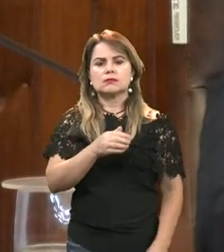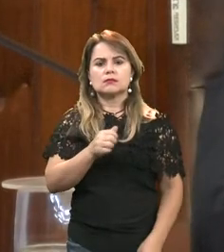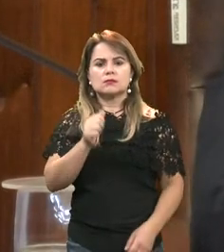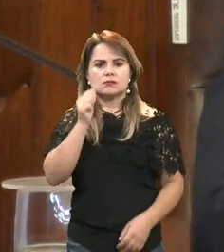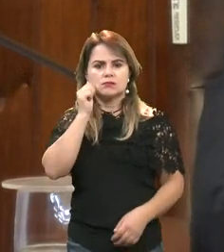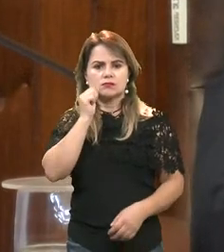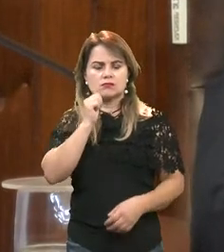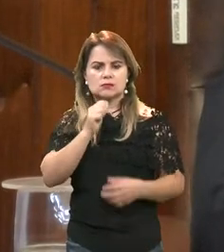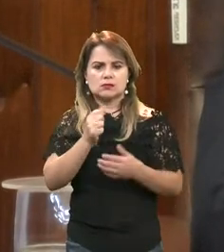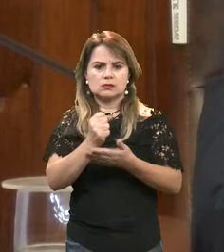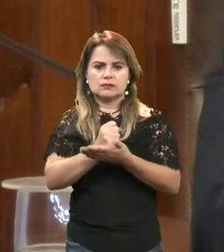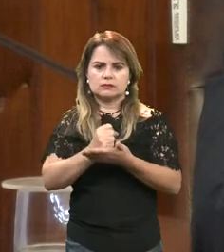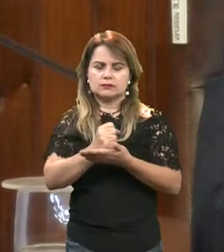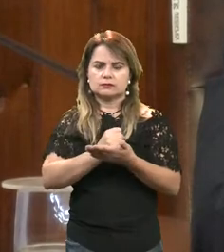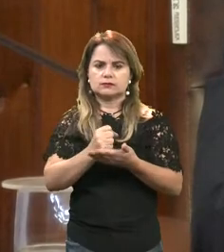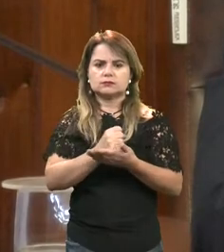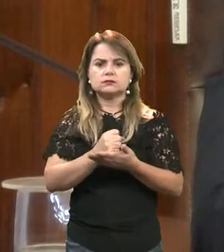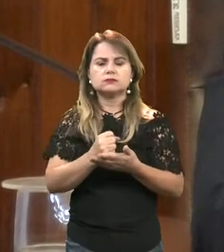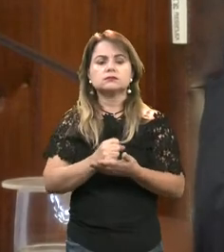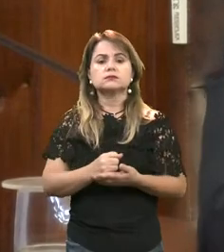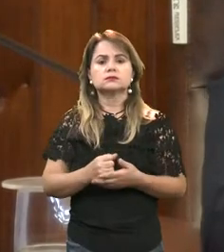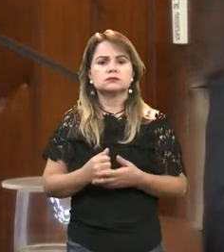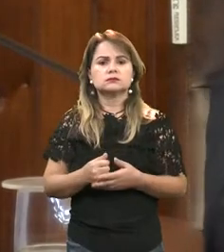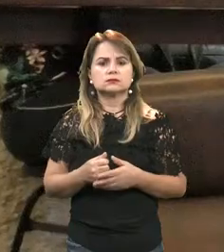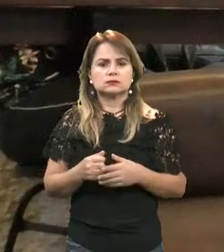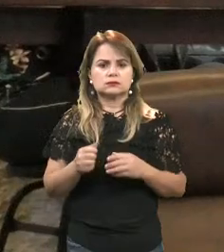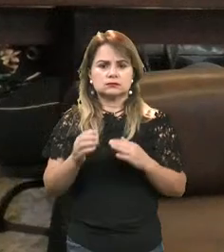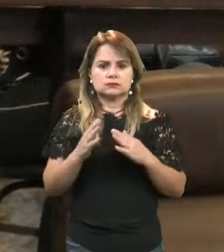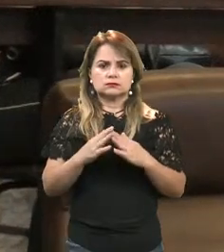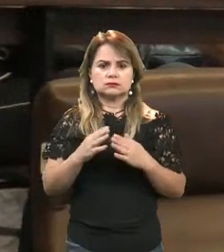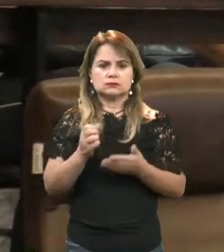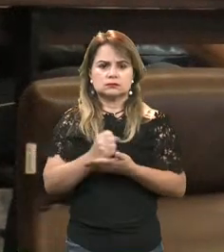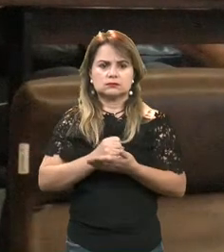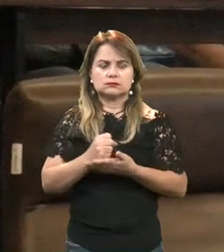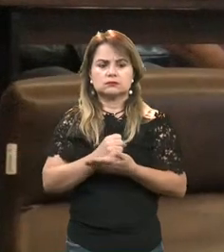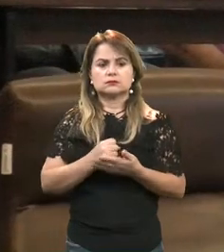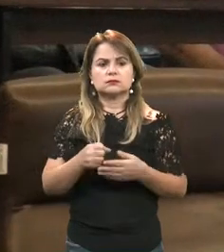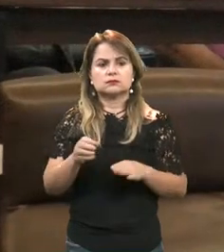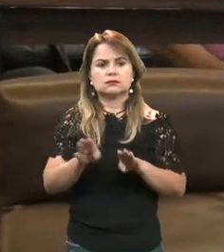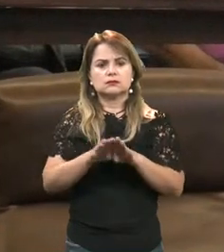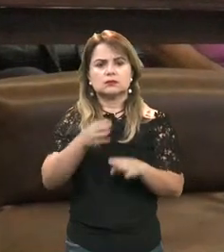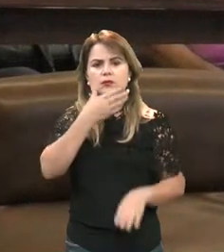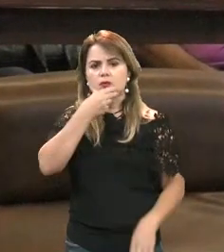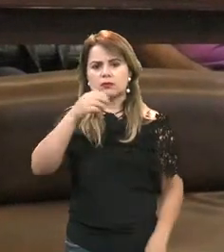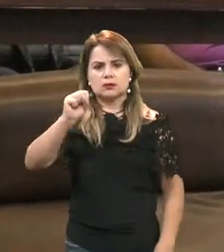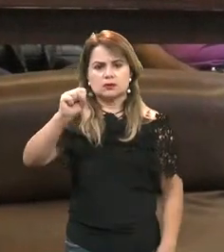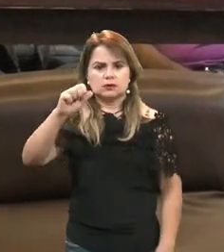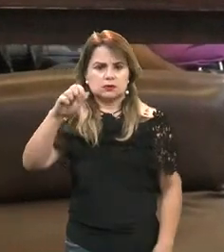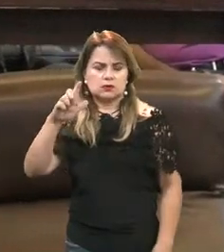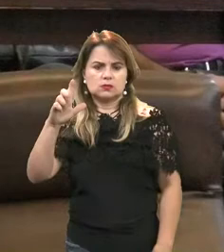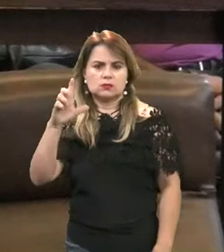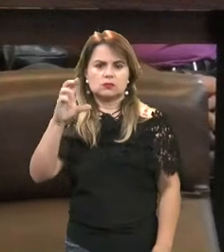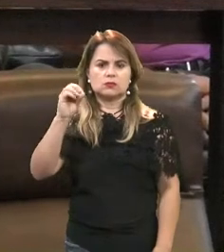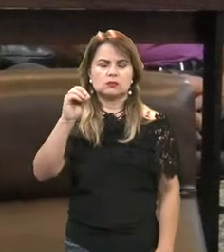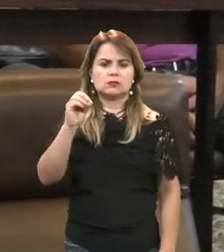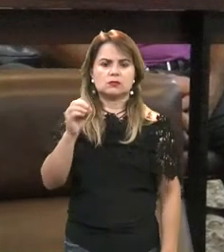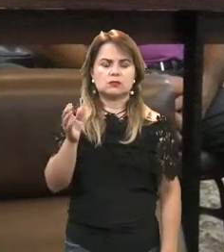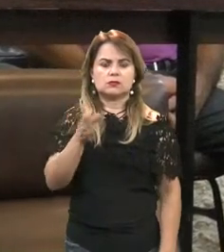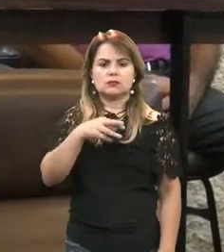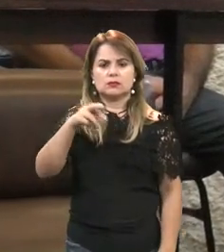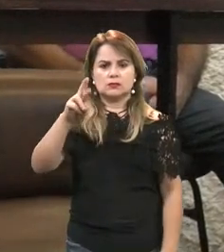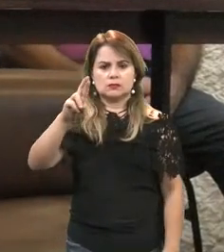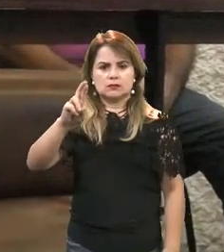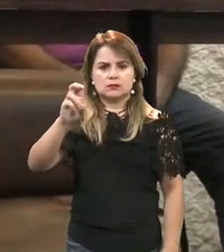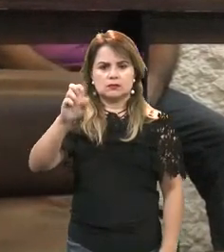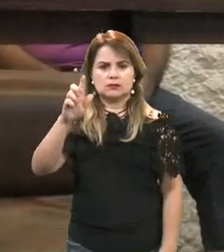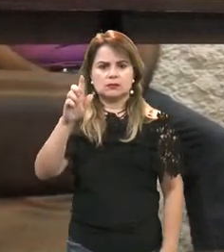farmacêutica, Carlos Roberto Milani, diretor da Malele, Saulo Júnior Ferreira, Regiane